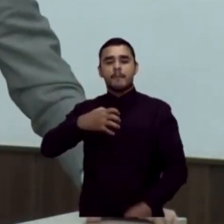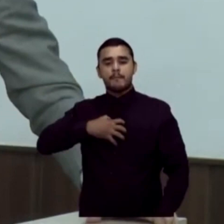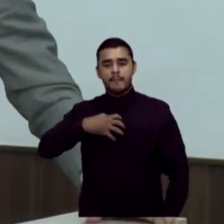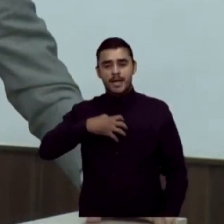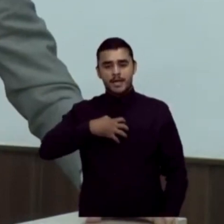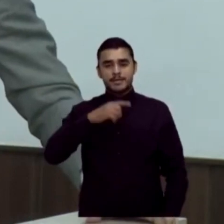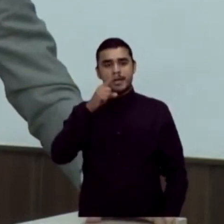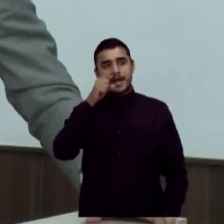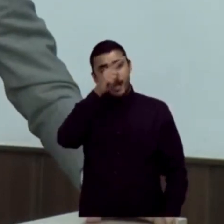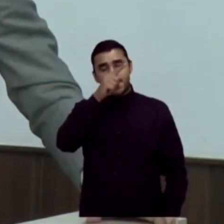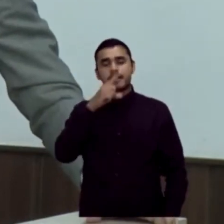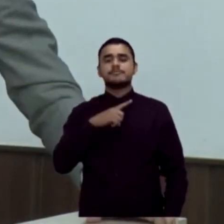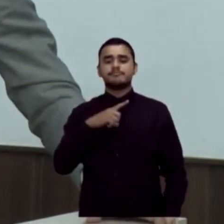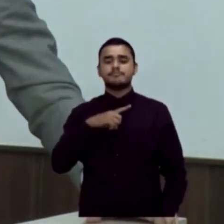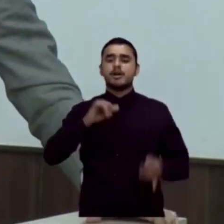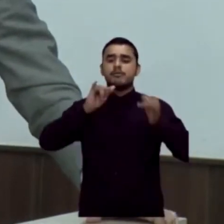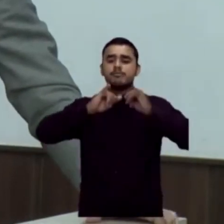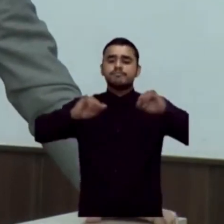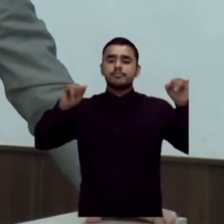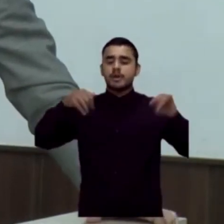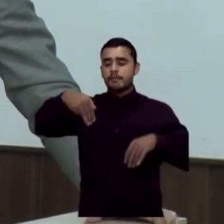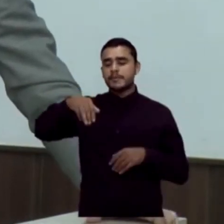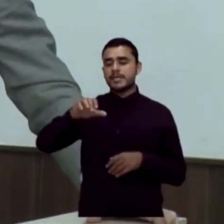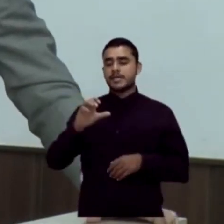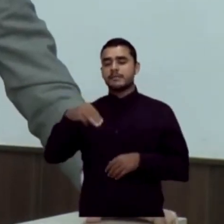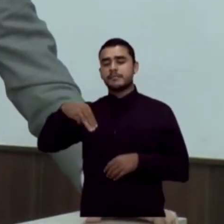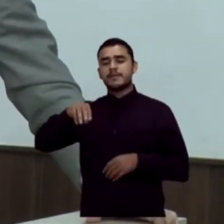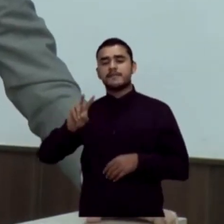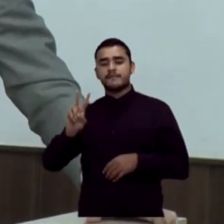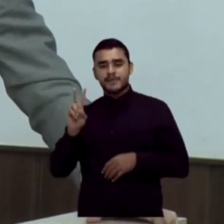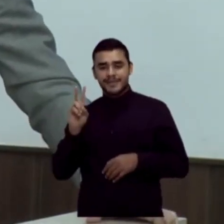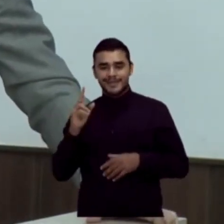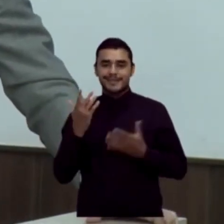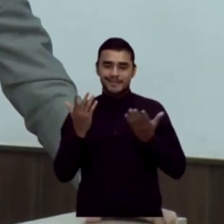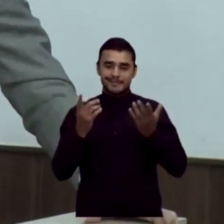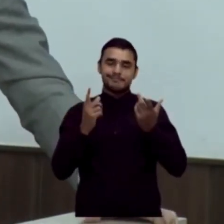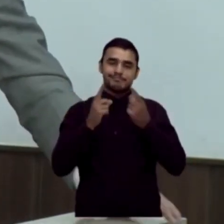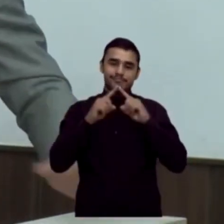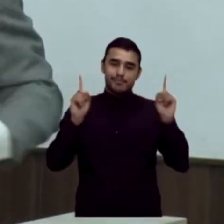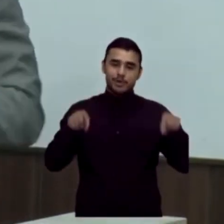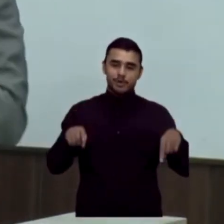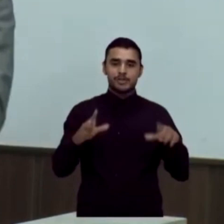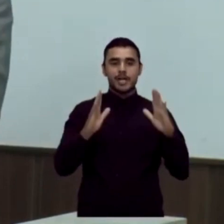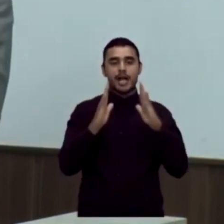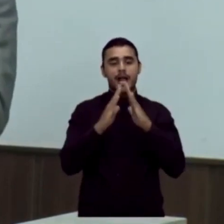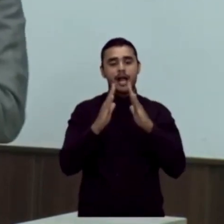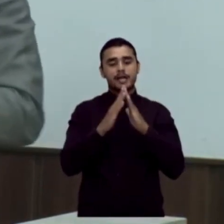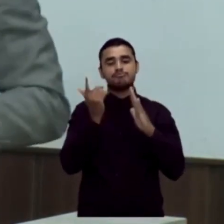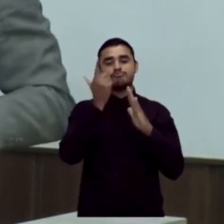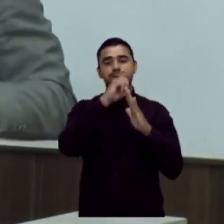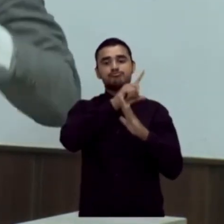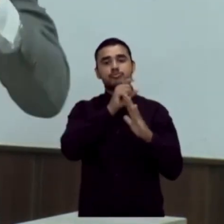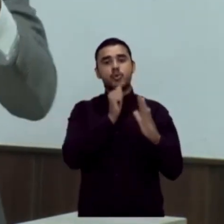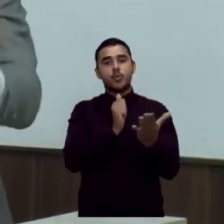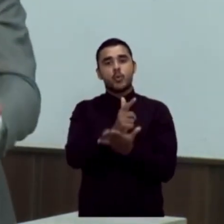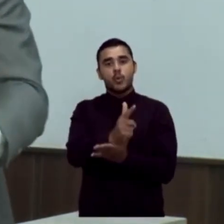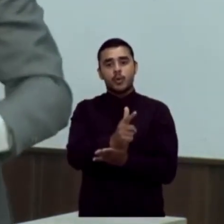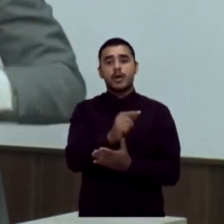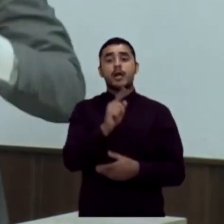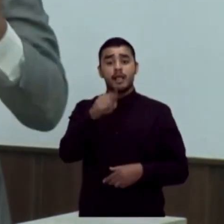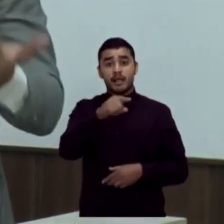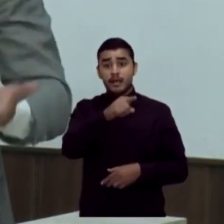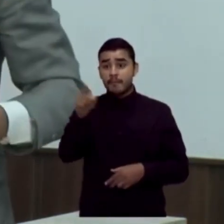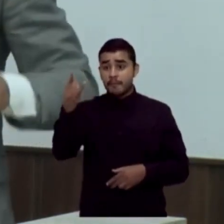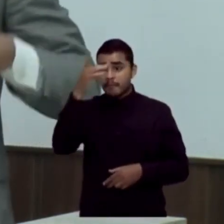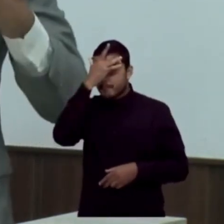da primeira faixa, aquele pessoal que não consegue crédito no banco em função das